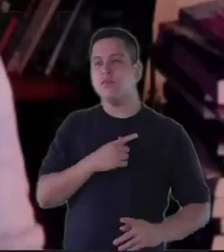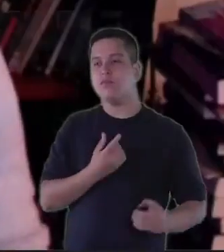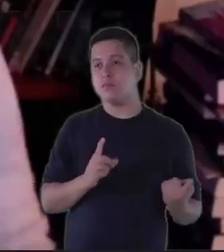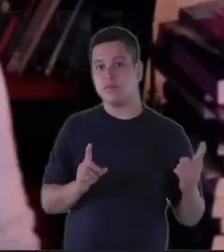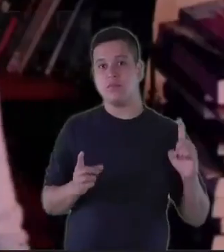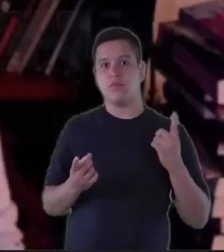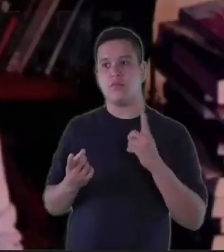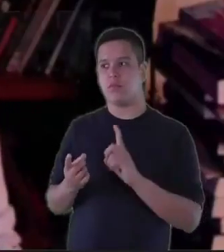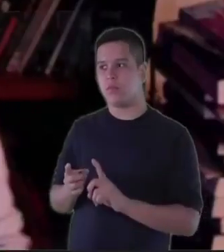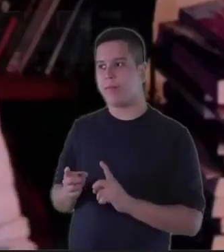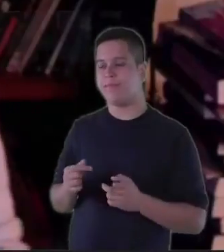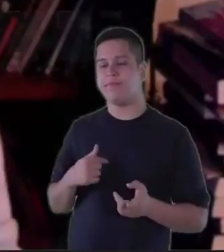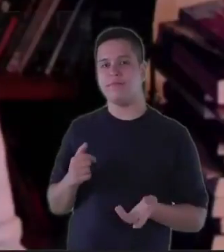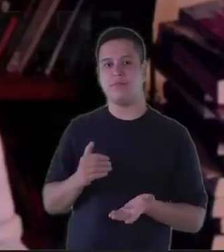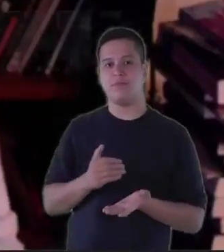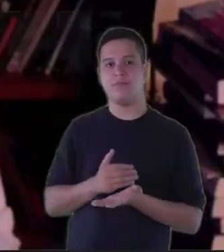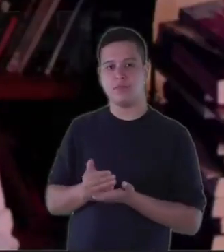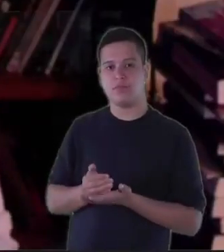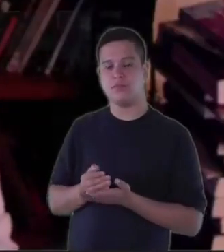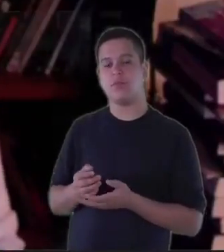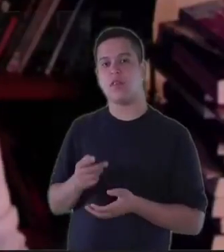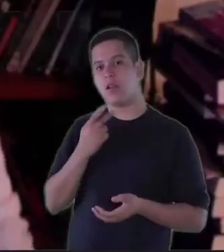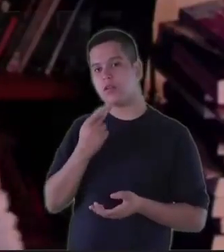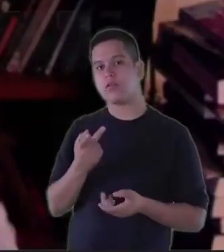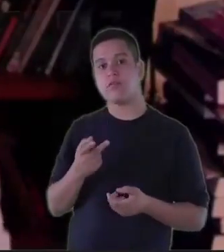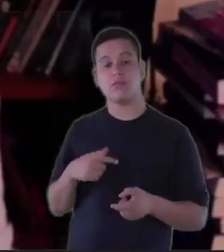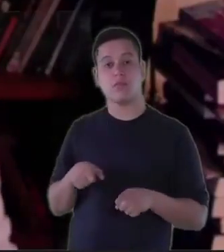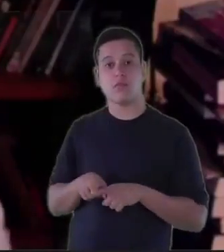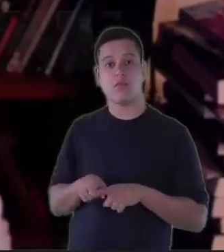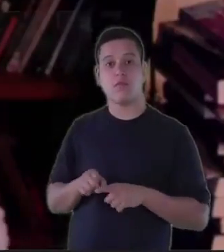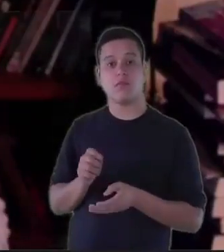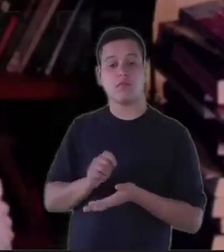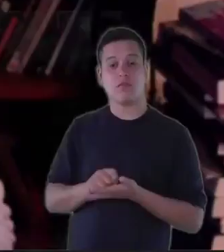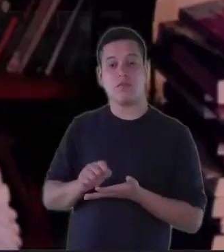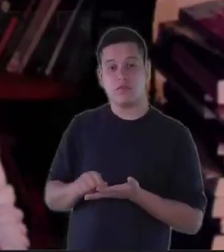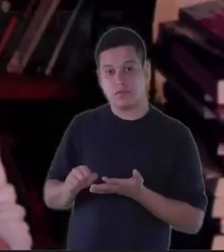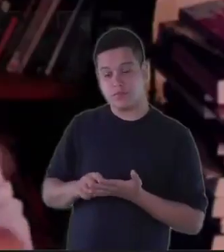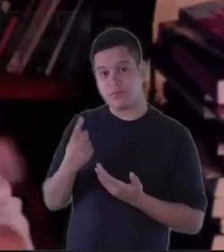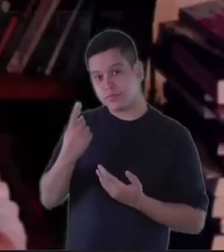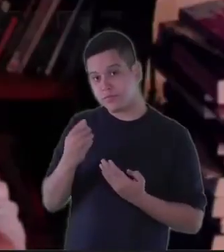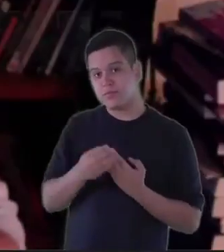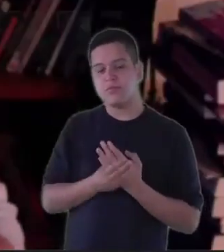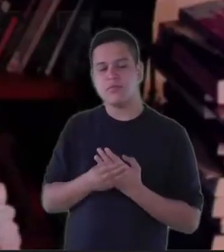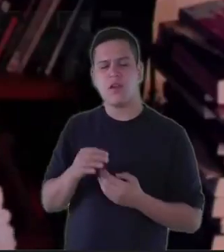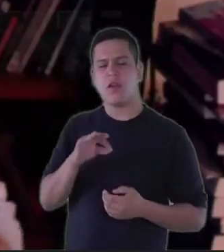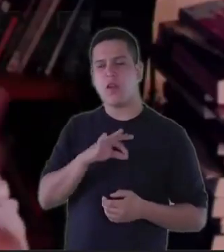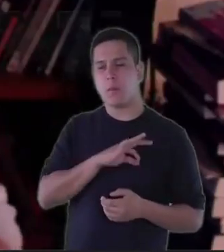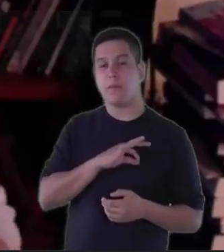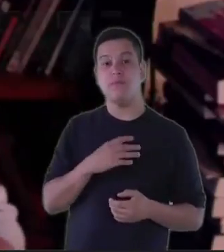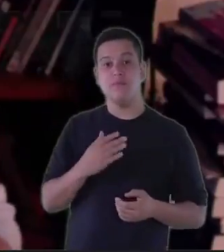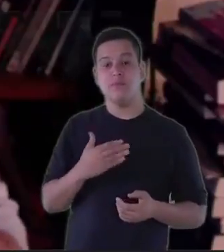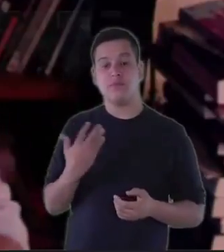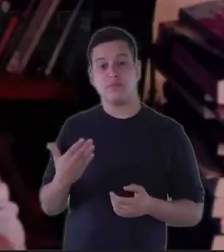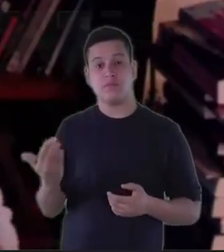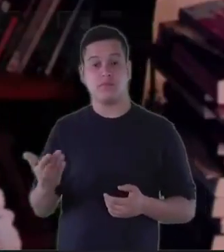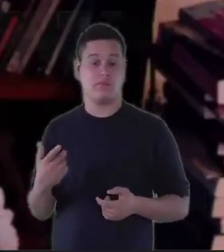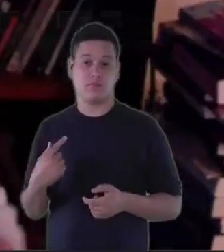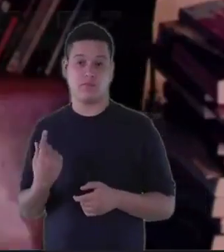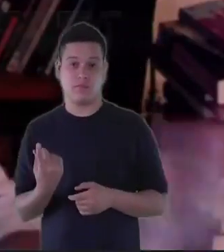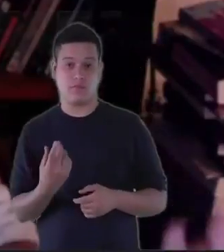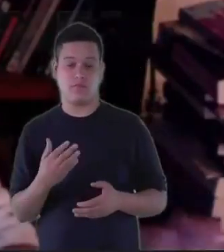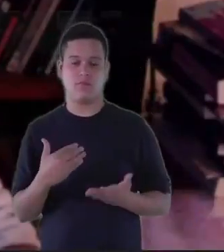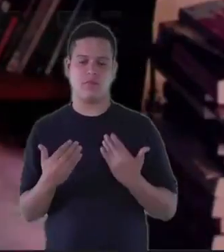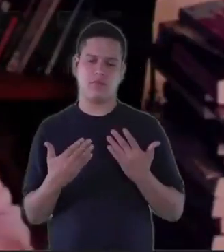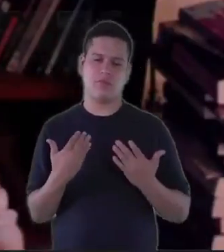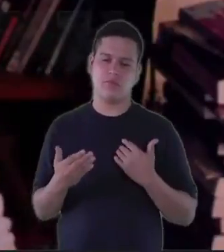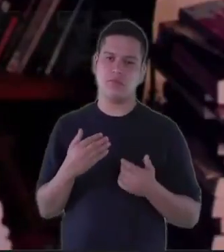Alfredo Garcia Rosa, eu também estou escrevendo um livro policial. Eu falei: é mesmo? Tal. Aí ficamos amigos, assim, vieram